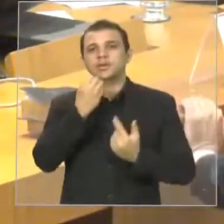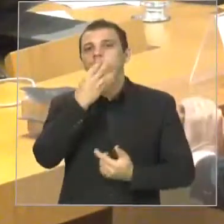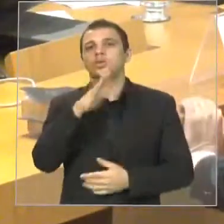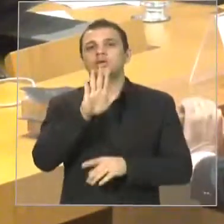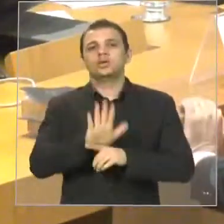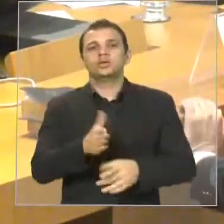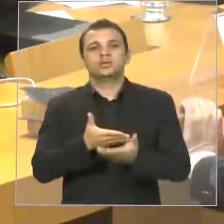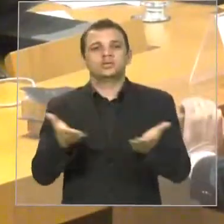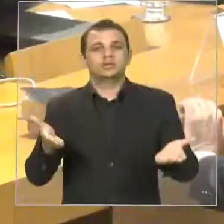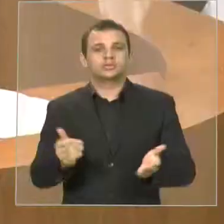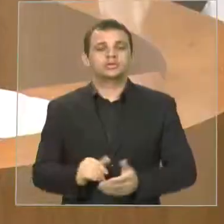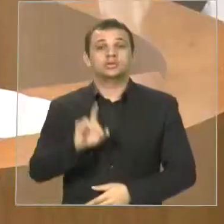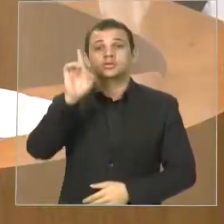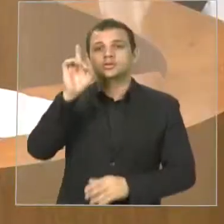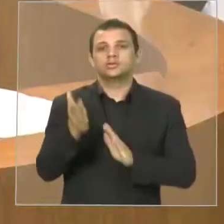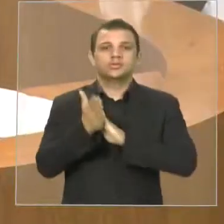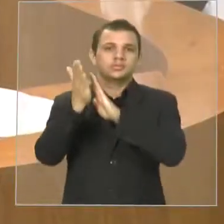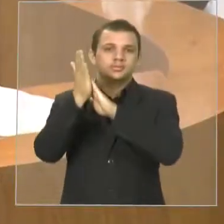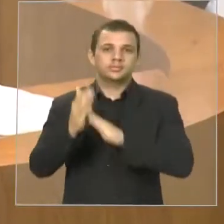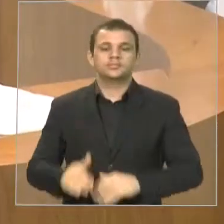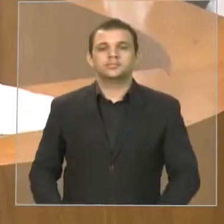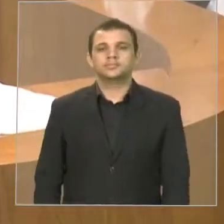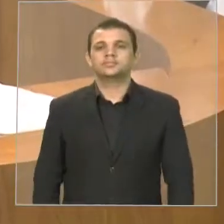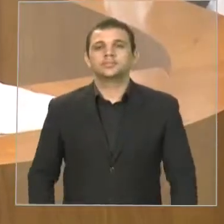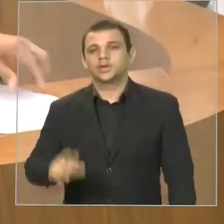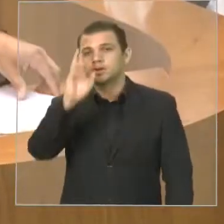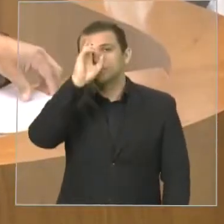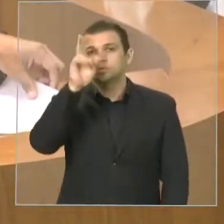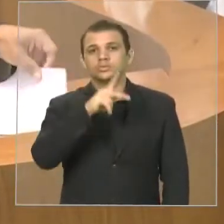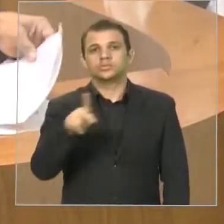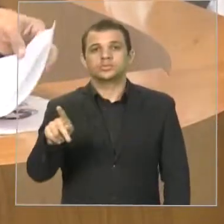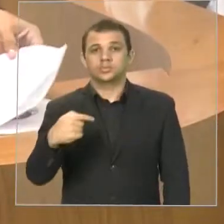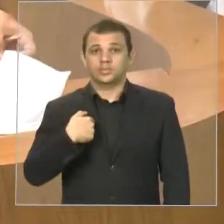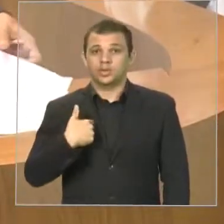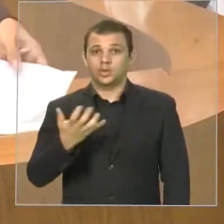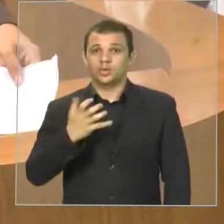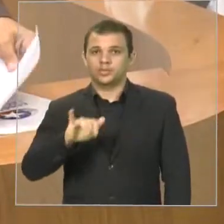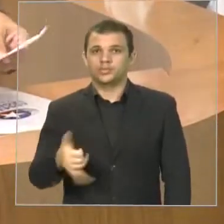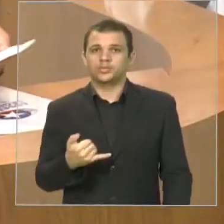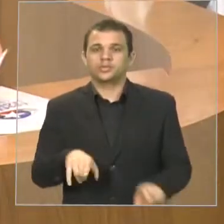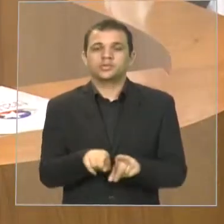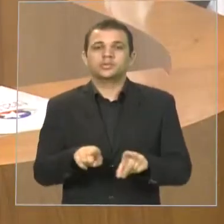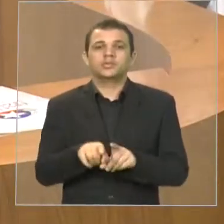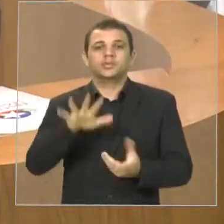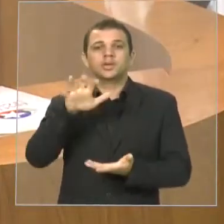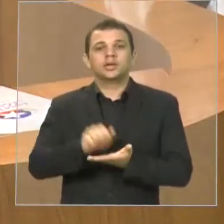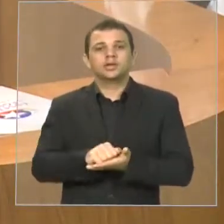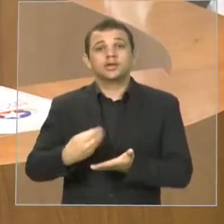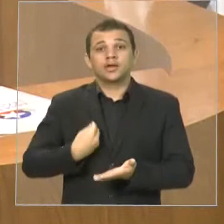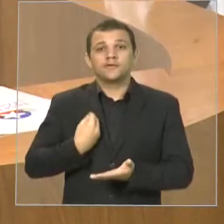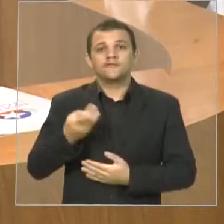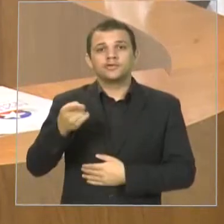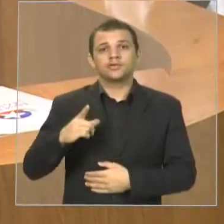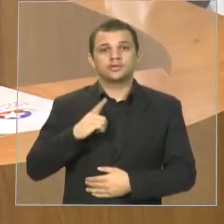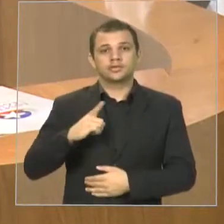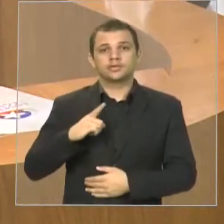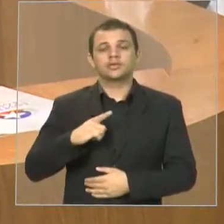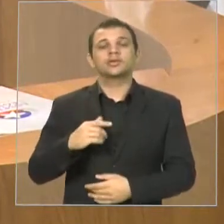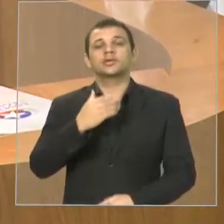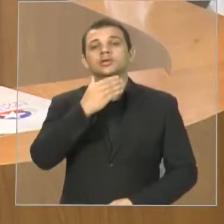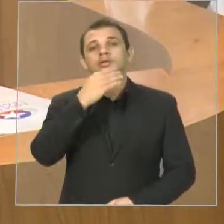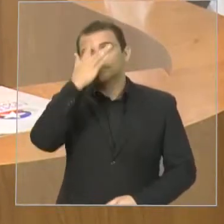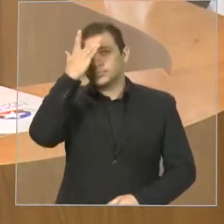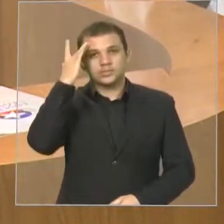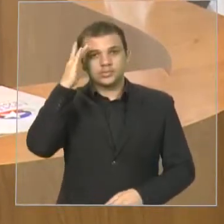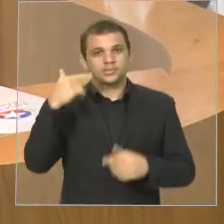boa tarde, que Deus seja louvado. Senhor presidente, eu quero inclusive já aproveitar para registrar a presença de